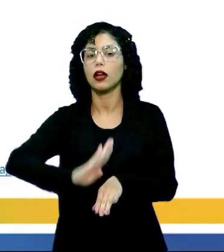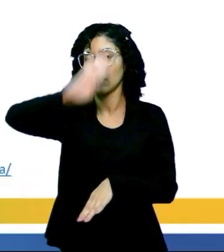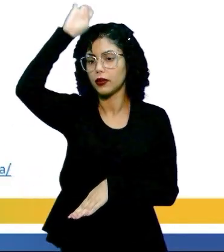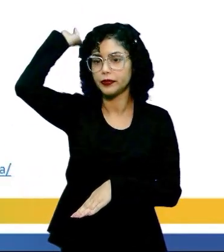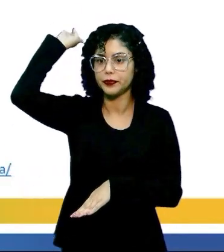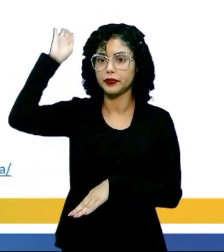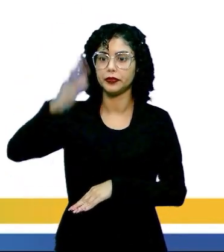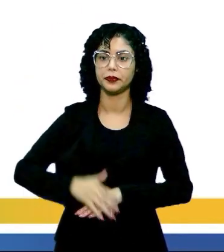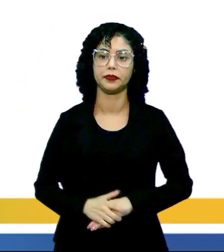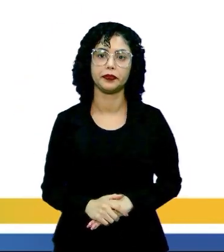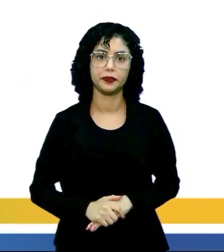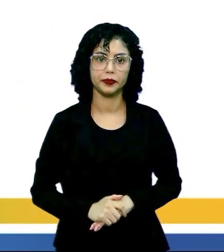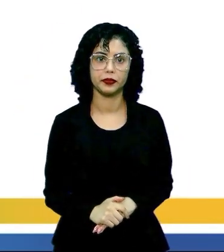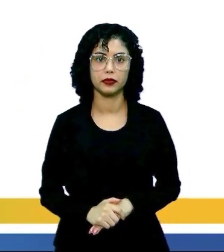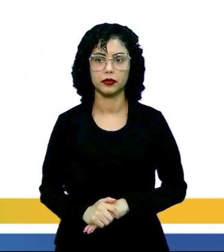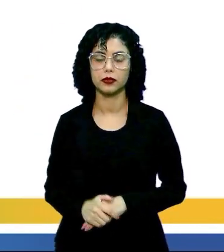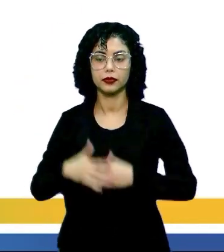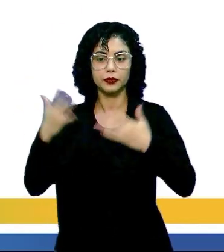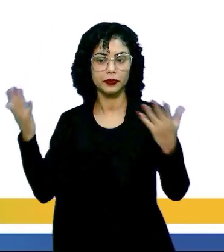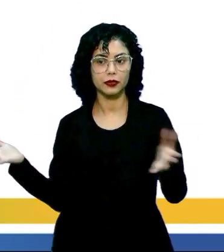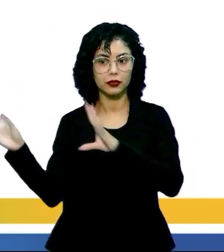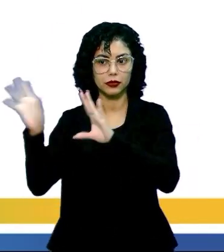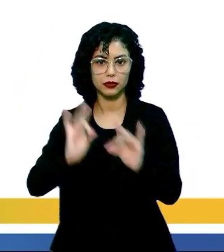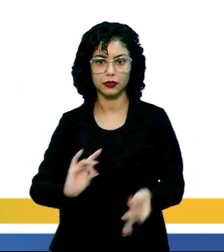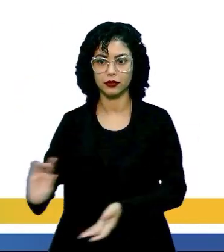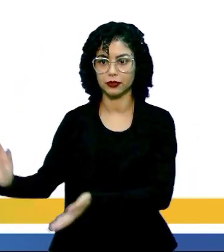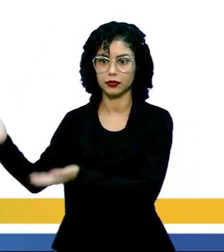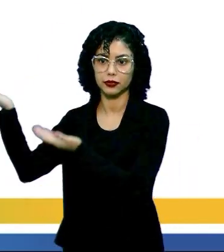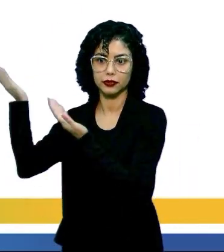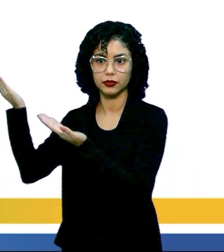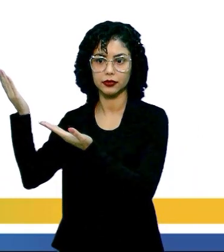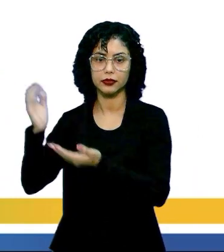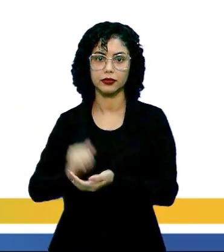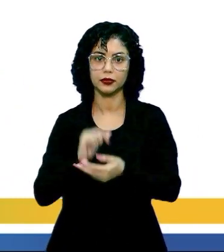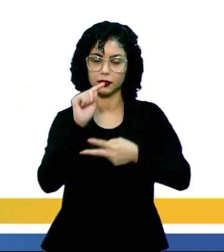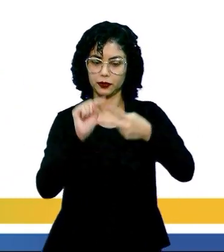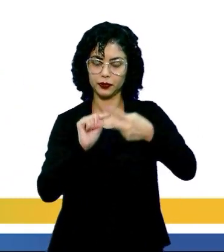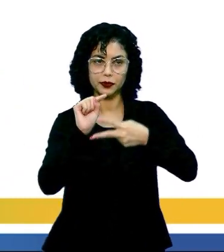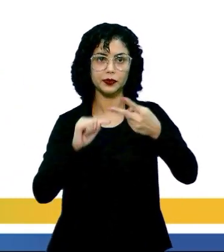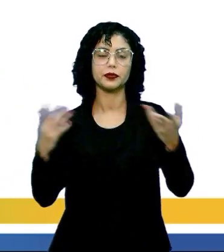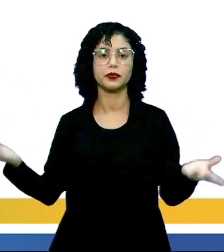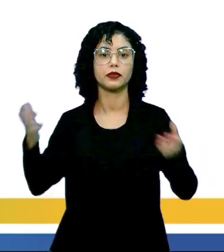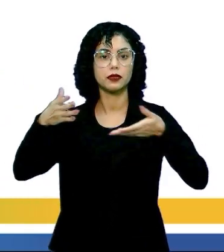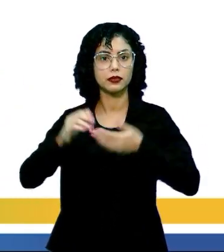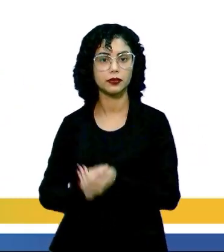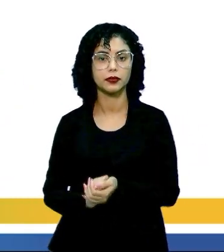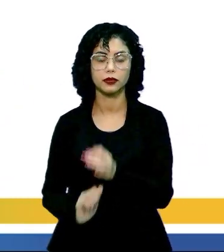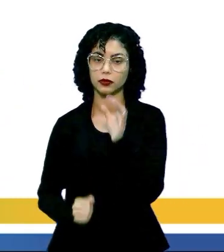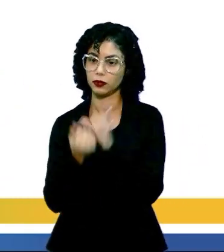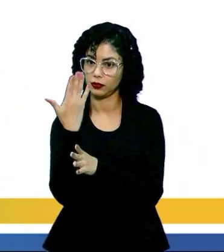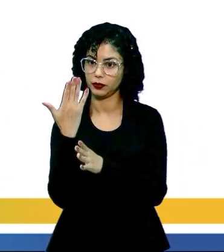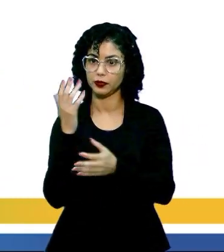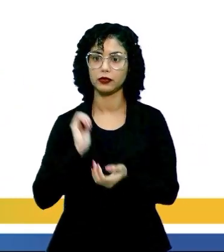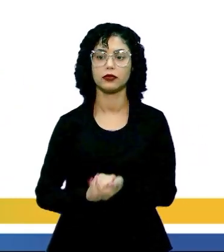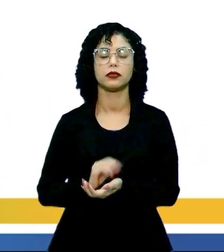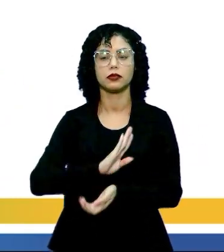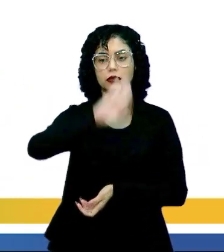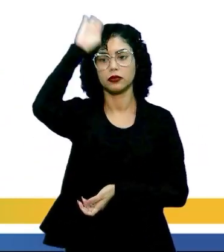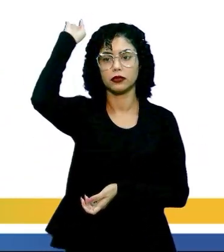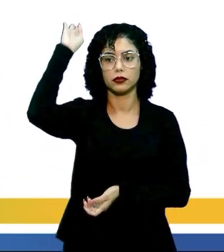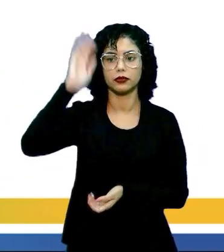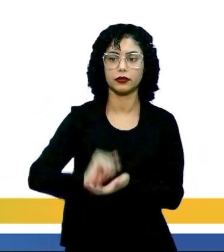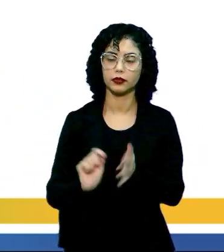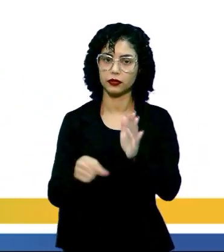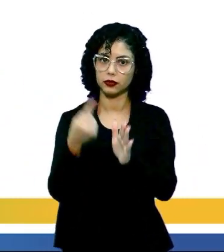romana. E aí eu trago para vocês, né, 2 versões da origem, né, de Roma Antiga.